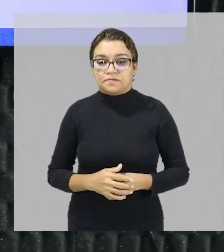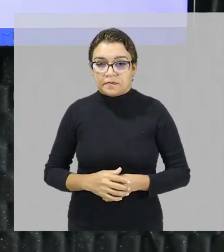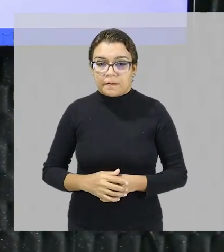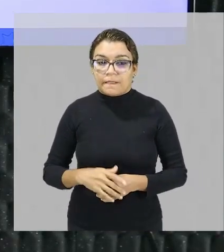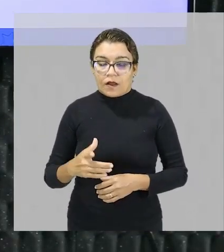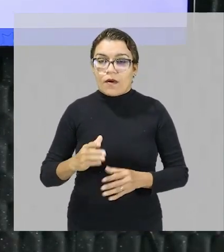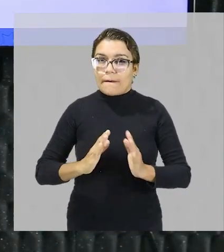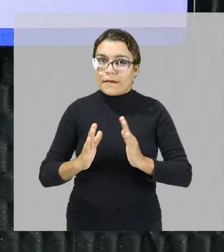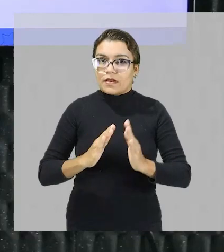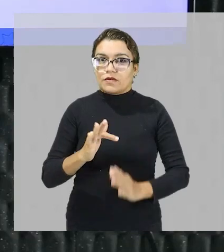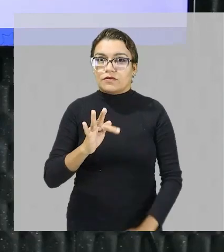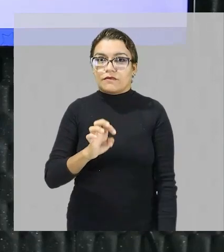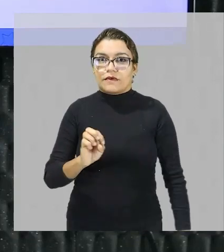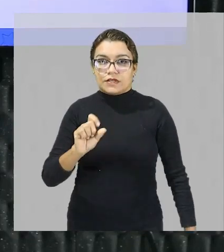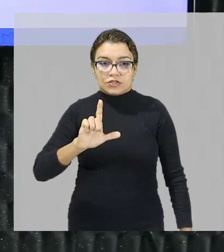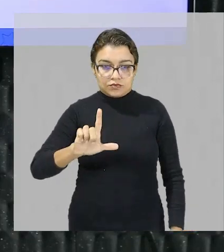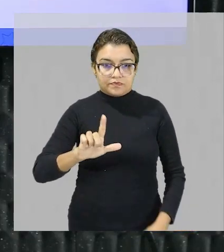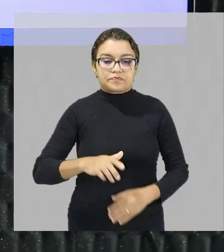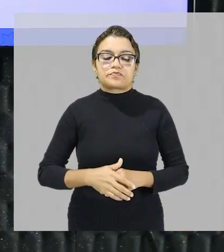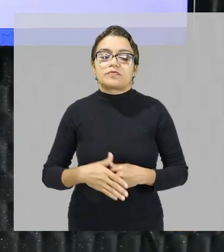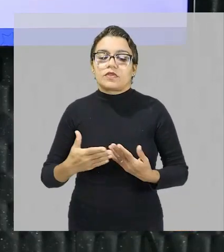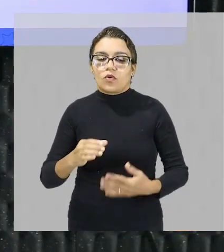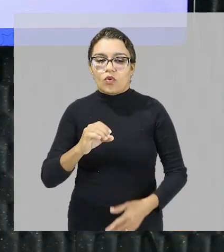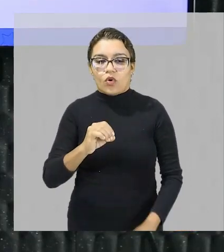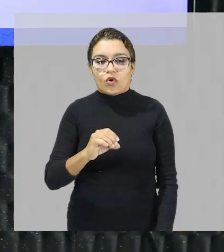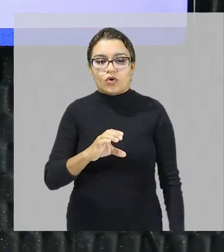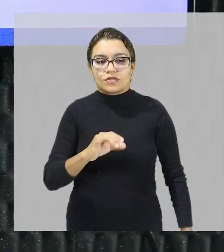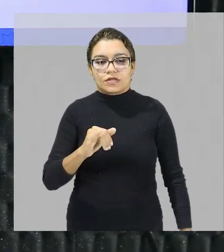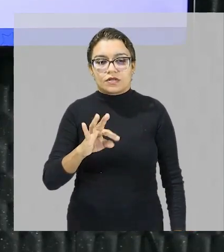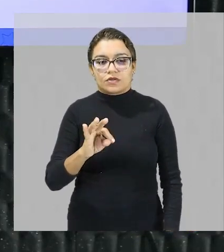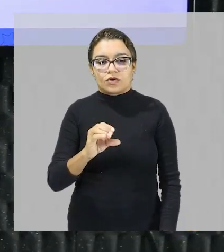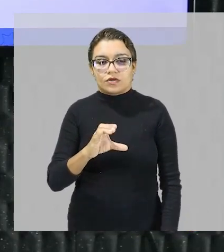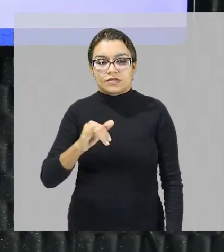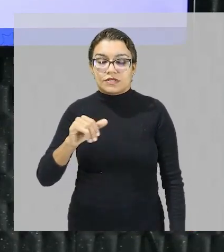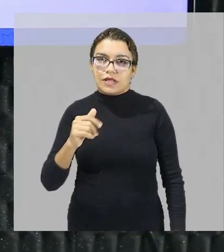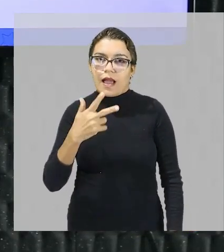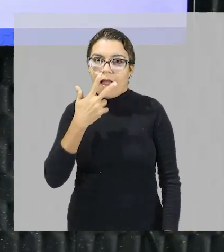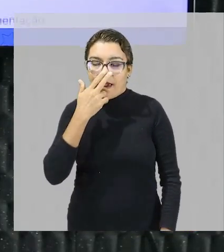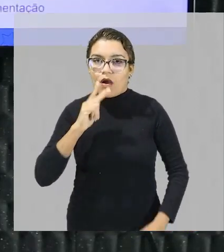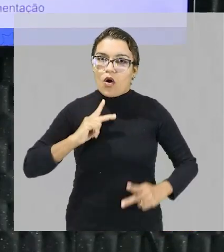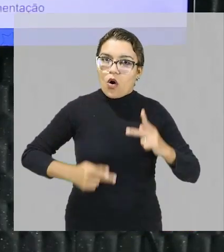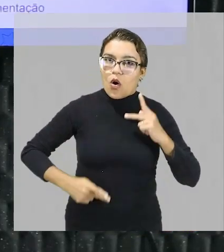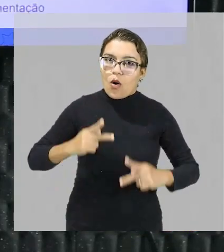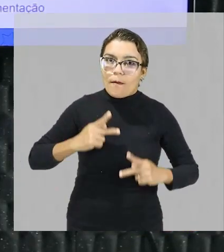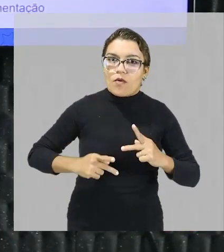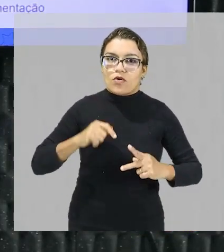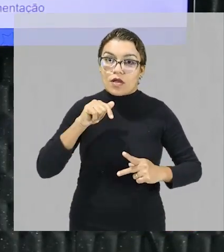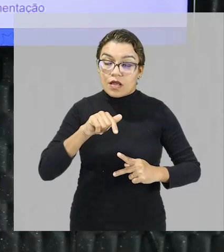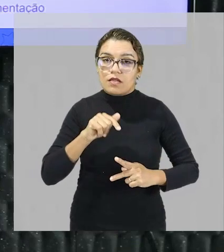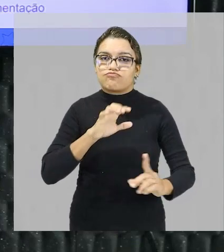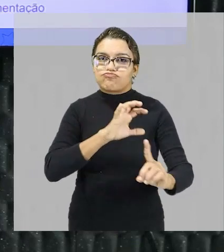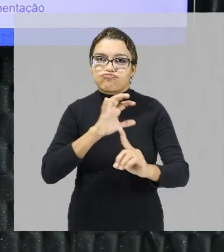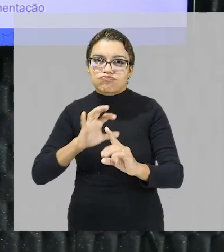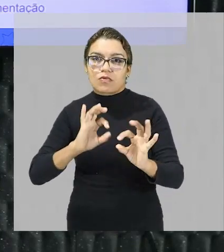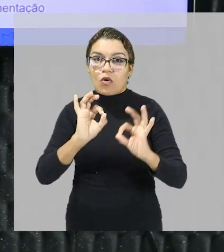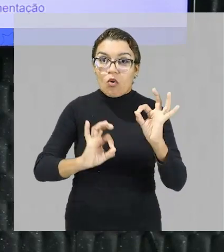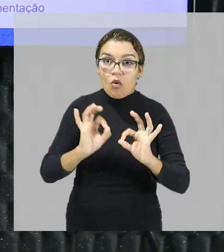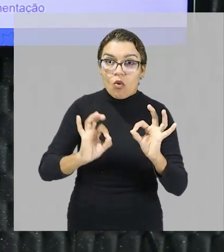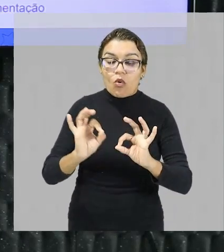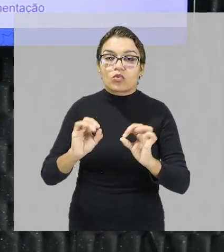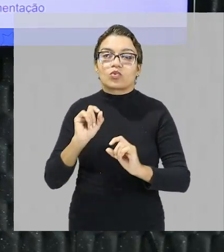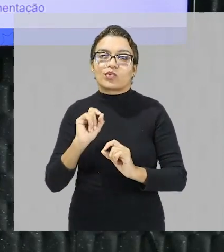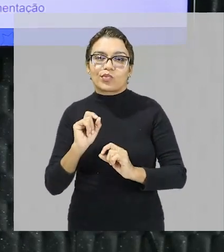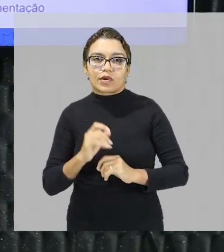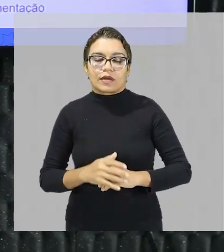aí, pessoal, a ocitocina é um hormônio conhecido como hormônio do amor. É ele que vai controlar, que vai